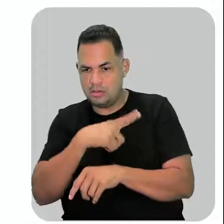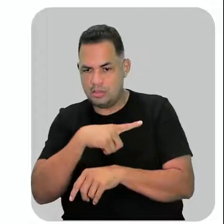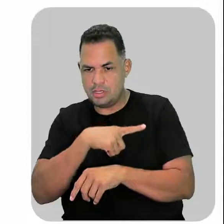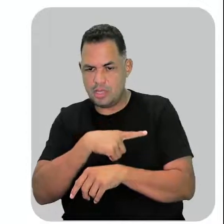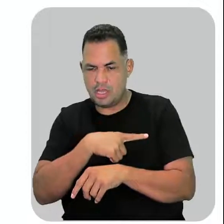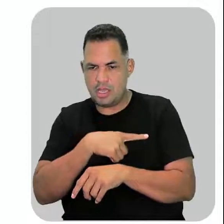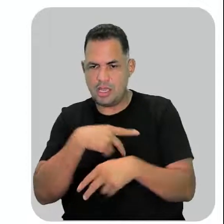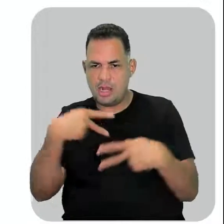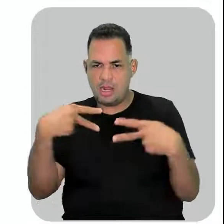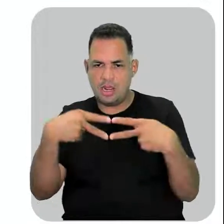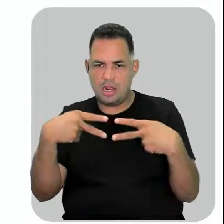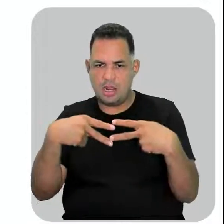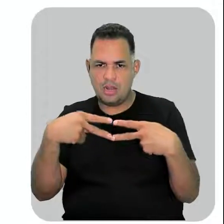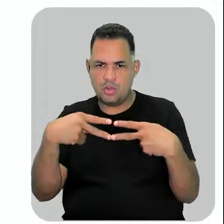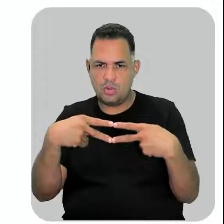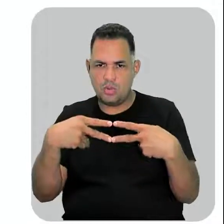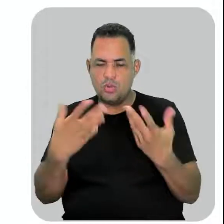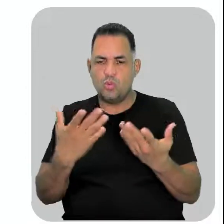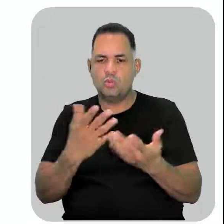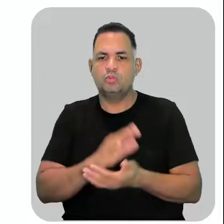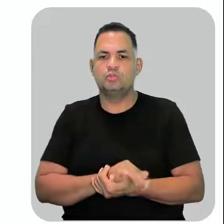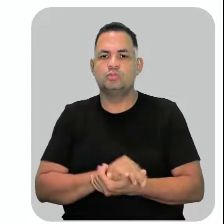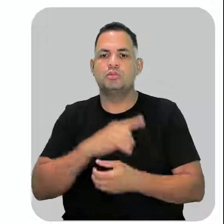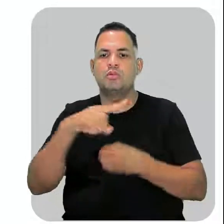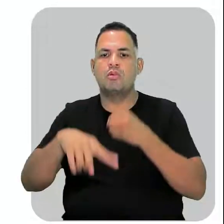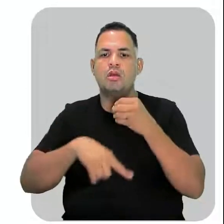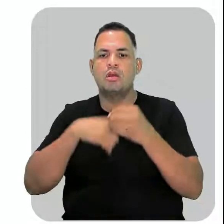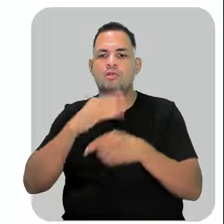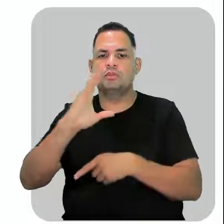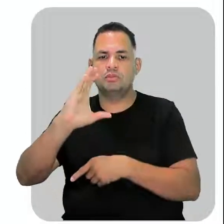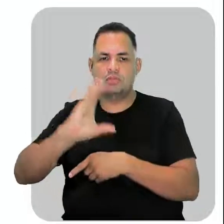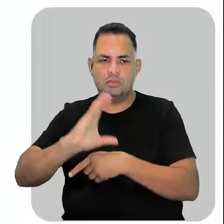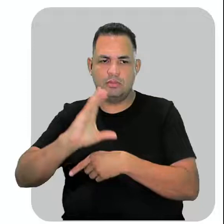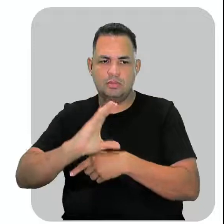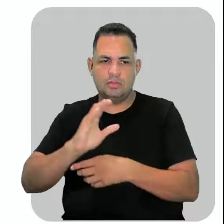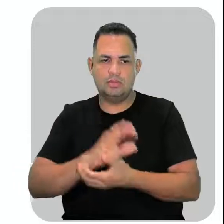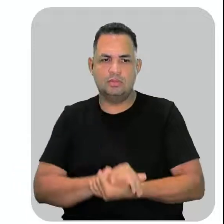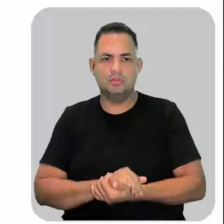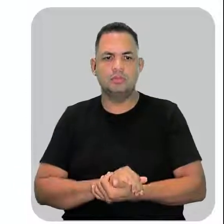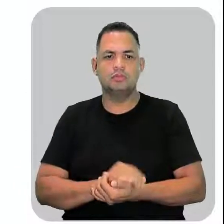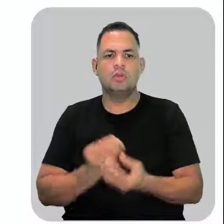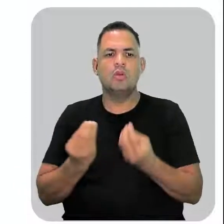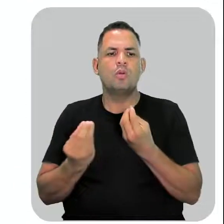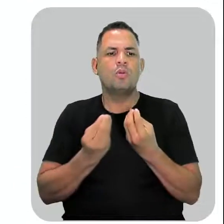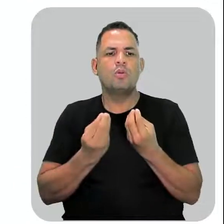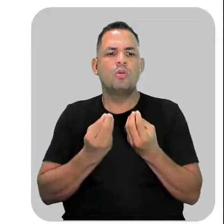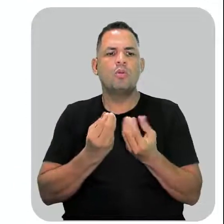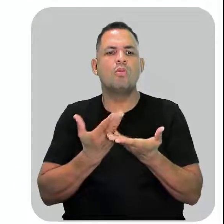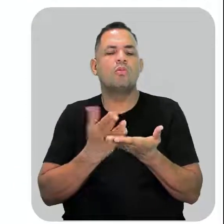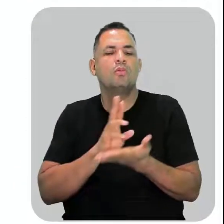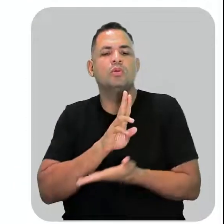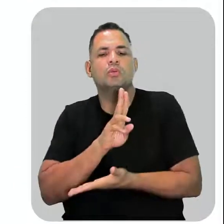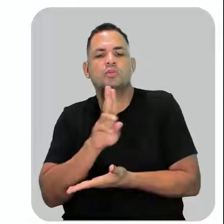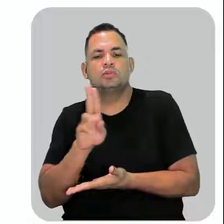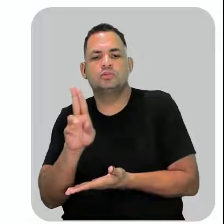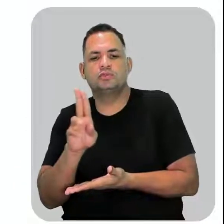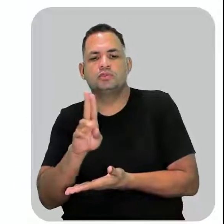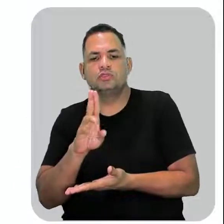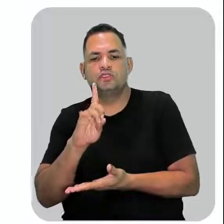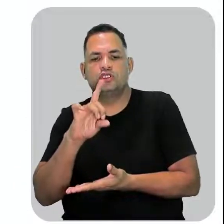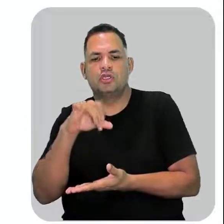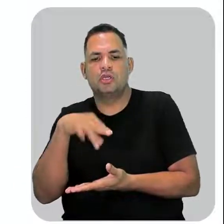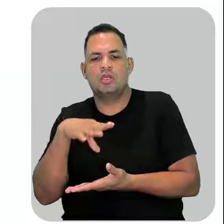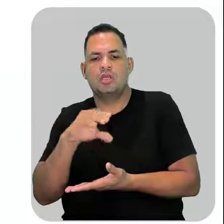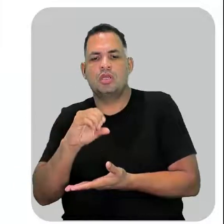existir entre os átomos de carbono, que nesse caso são duas. Como é que fica a nomenclatura desses